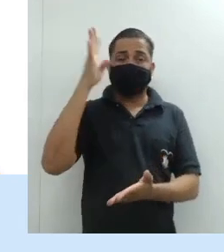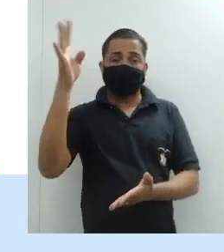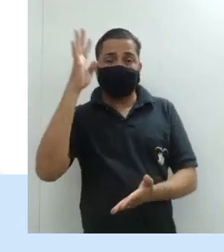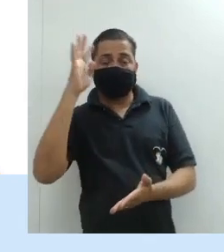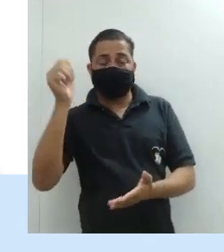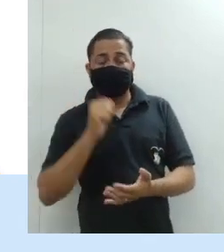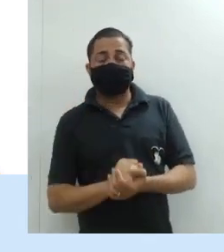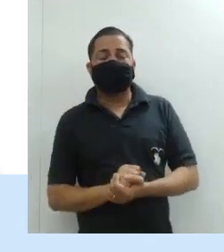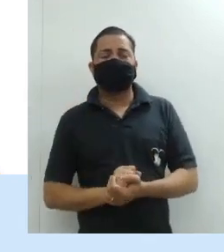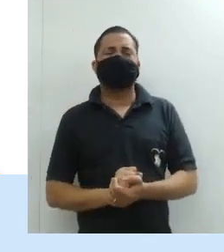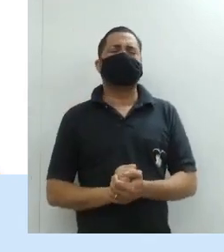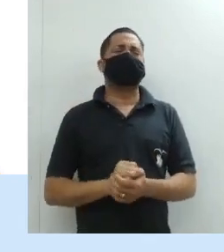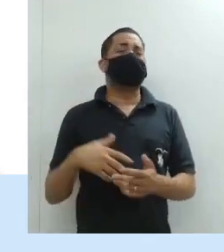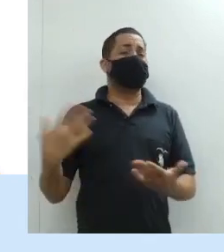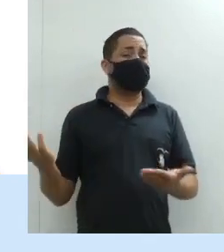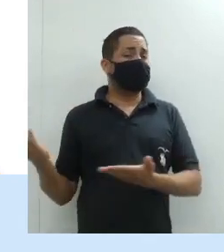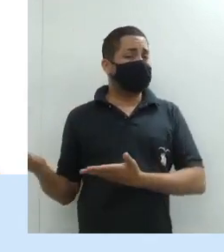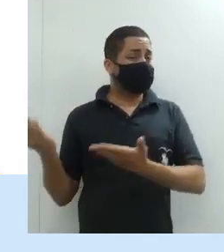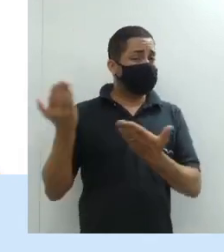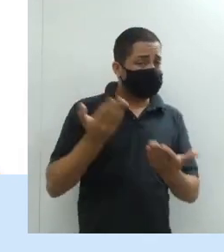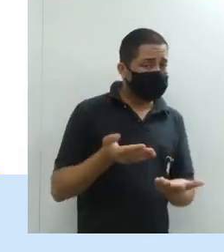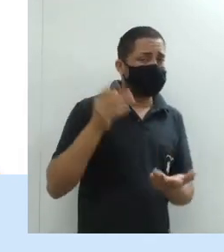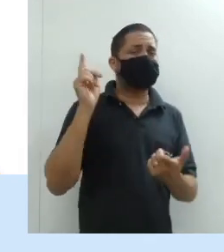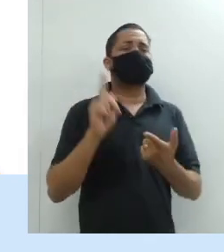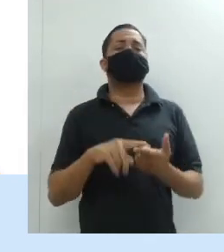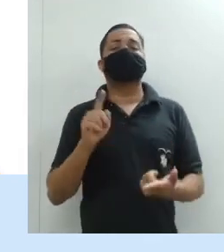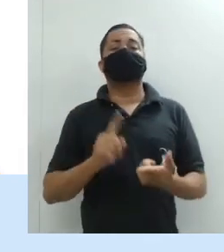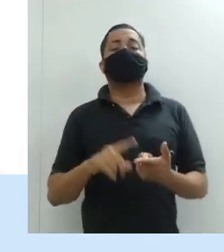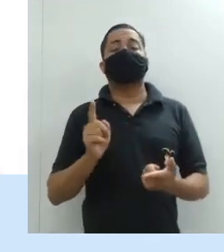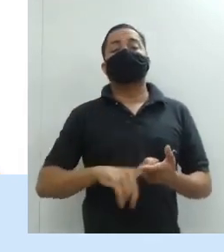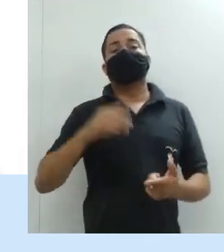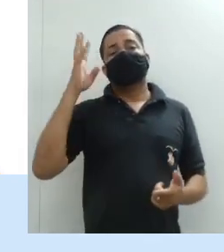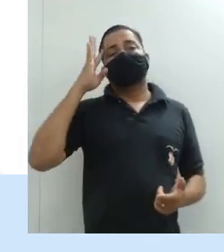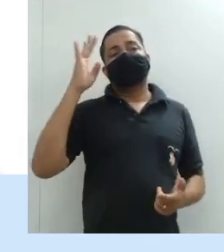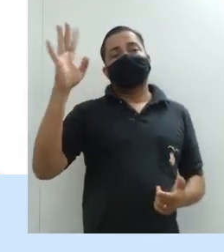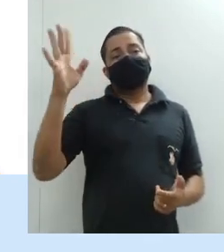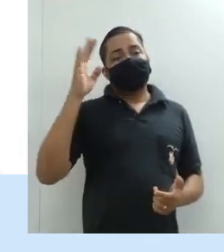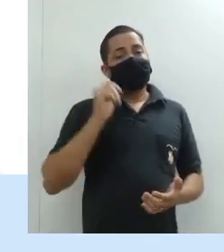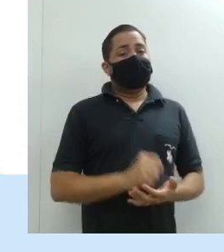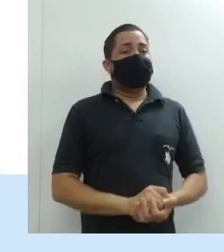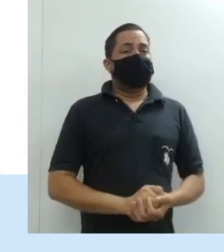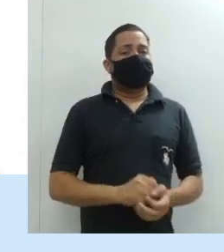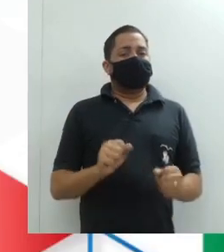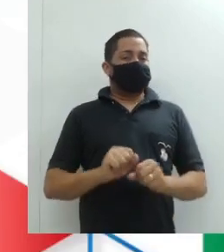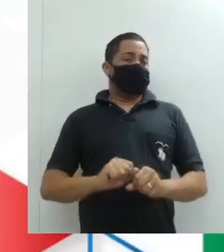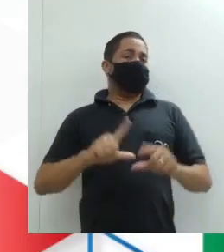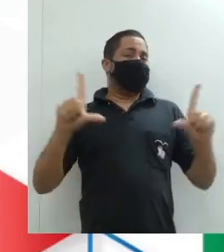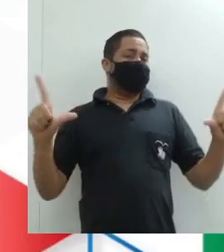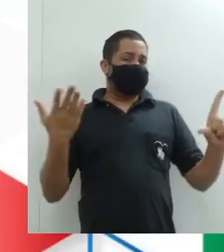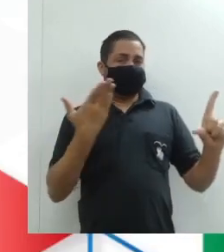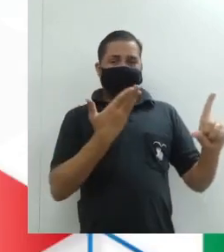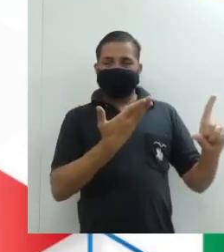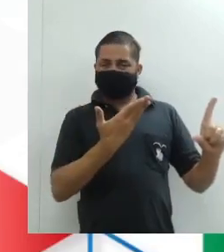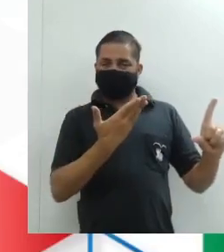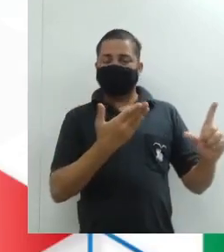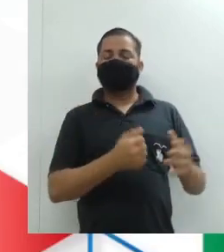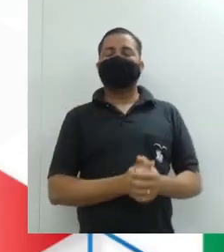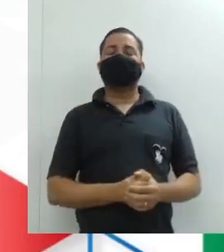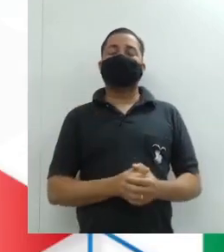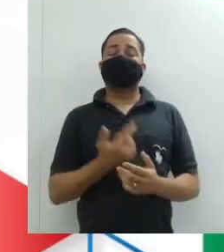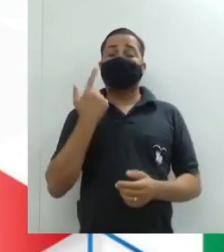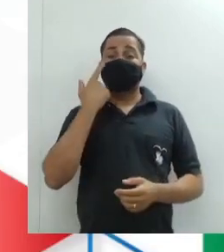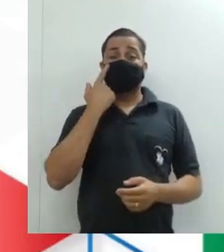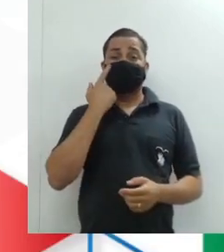filosófica, mas trago para vocês também uma reflexão, desta vez com uma imagem. Acompanhem comigo.